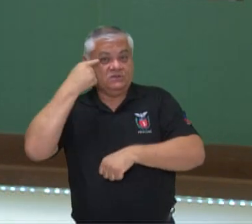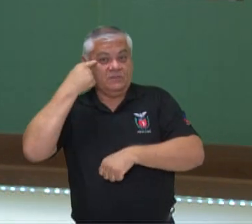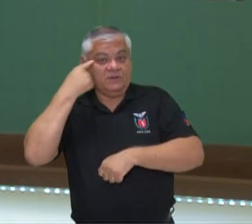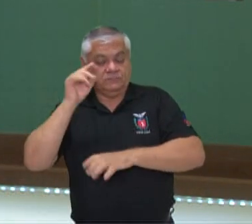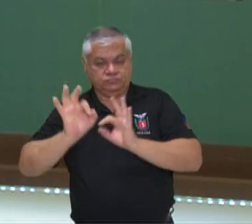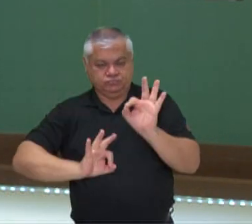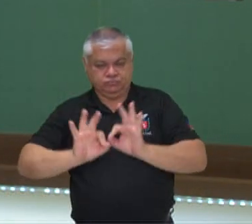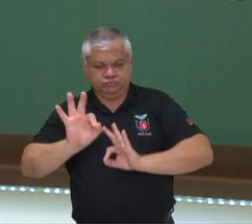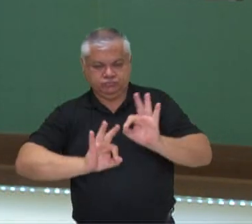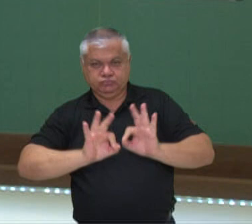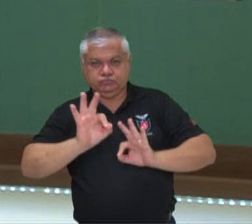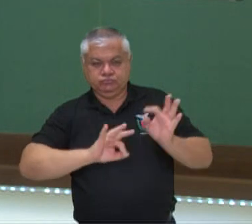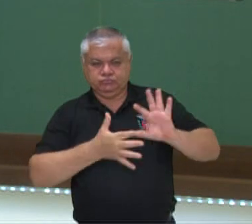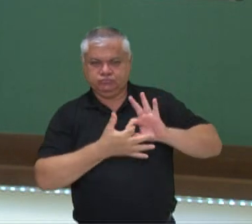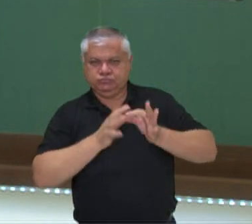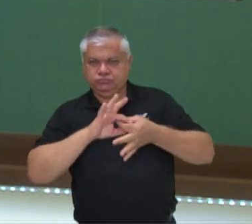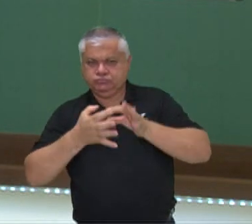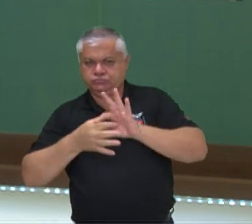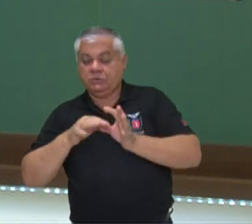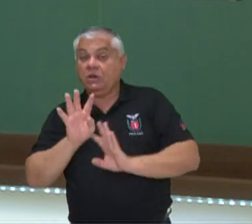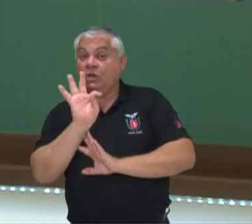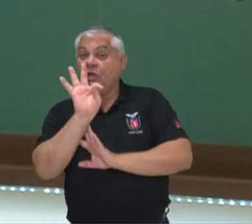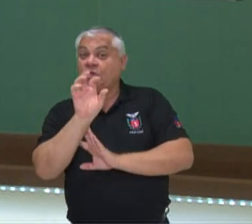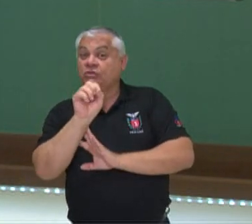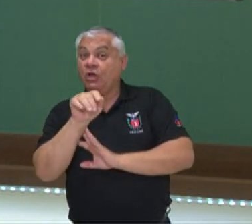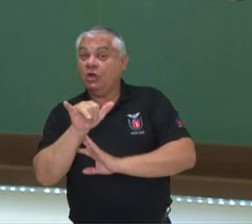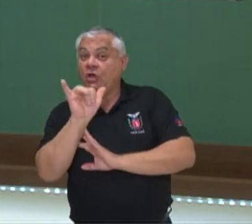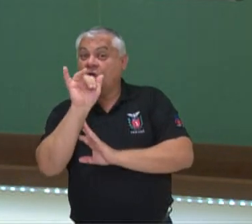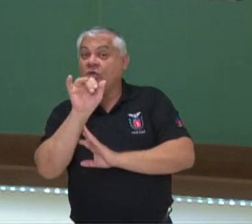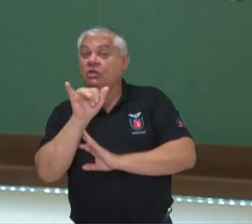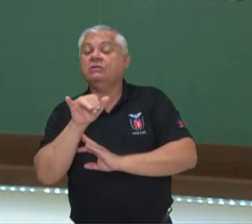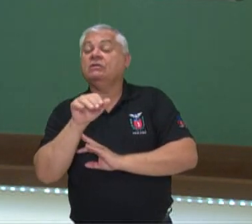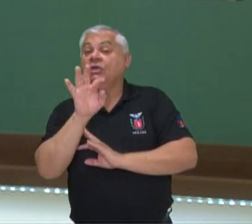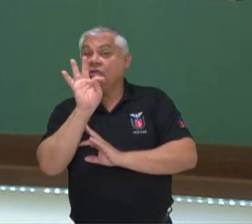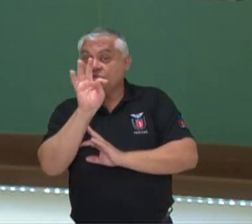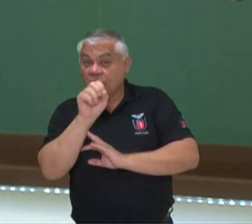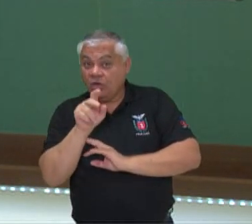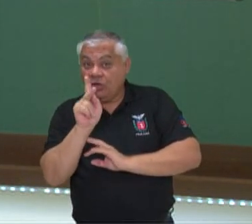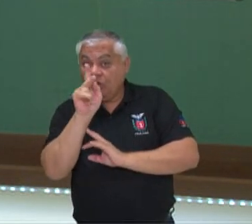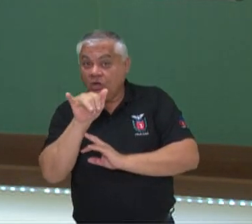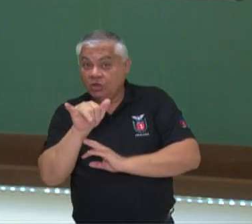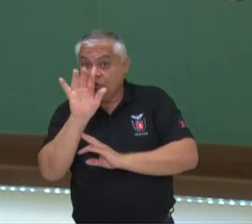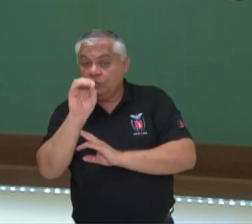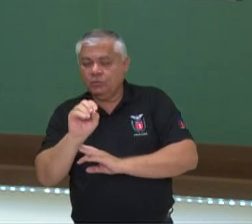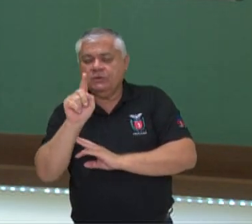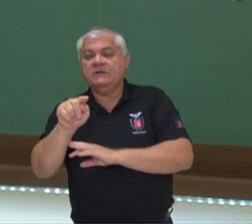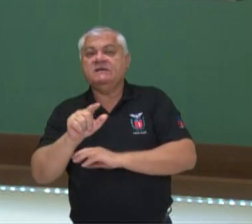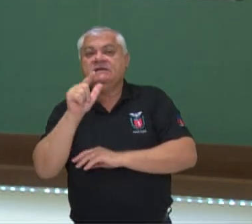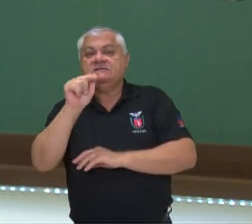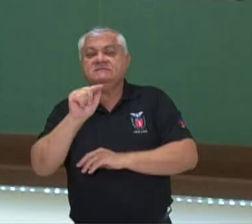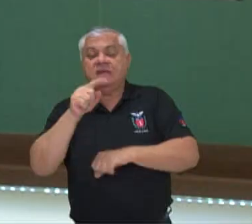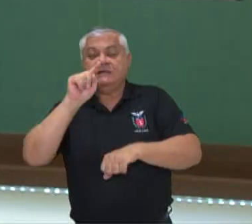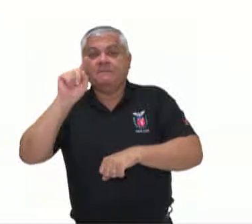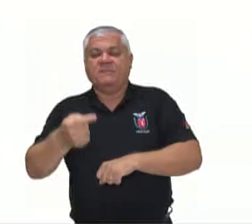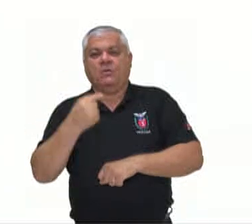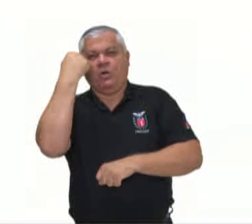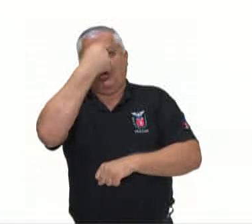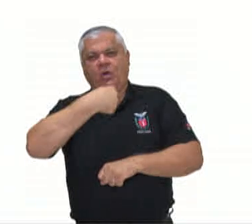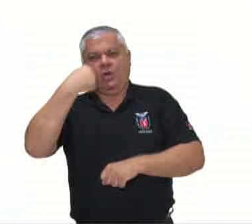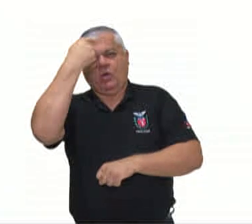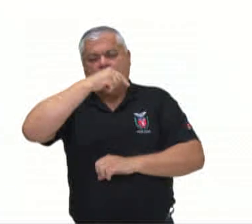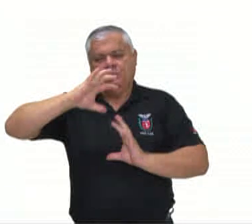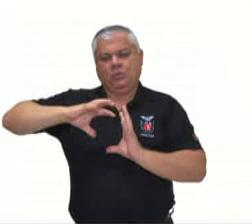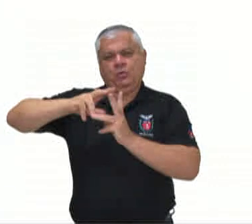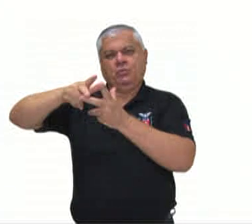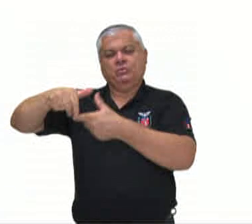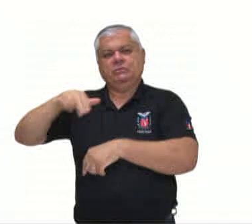eles pretendem transmitir mais de 7.000 horas de jogos para o planeta inteiro. How can people from